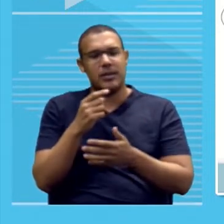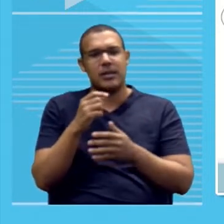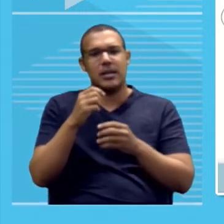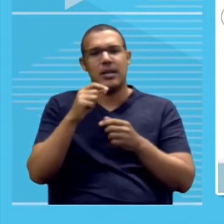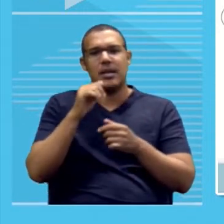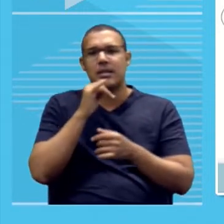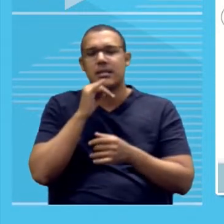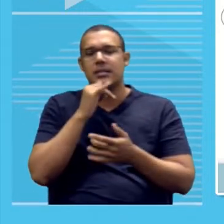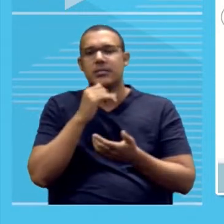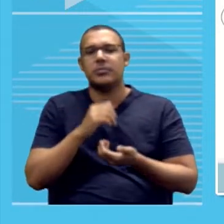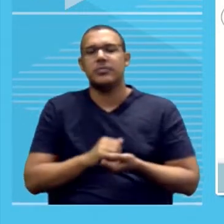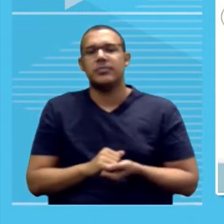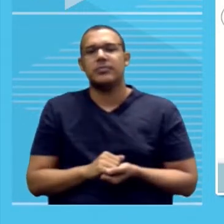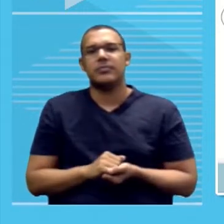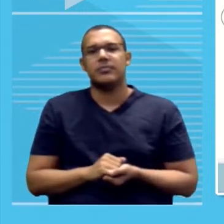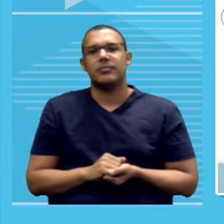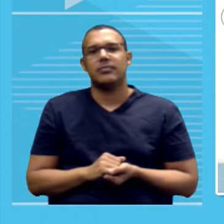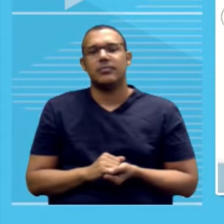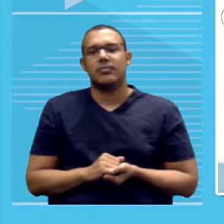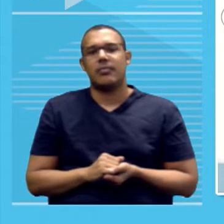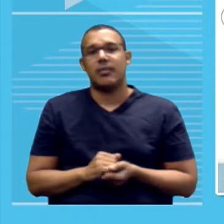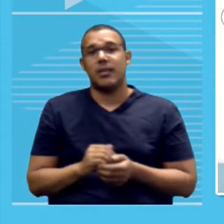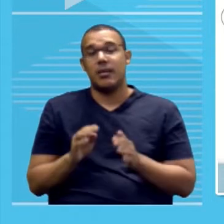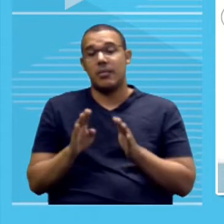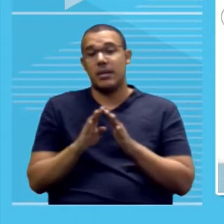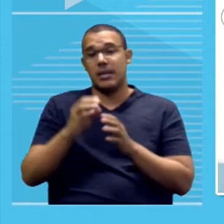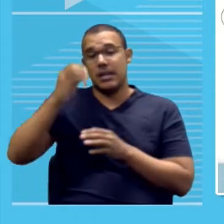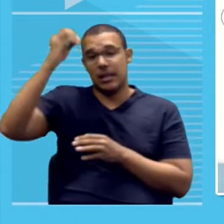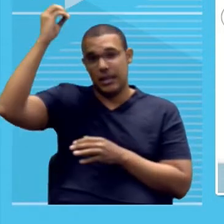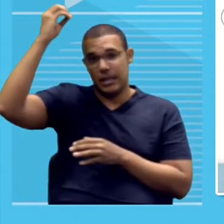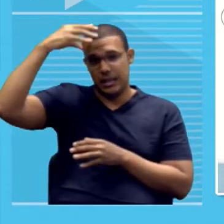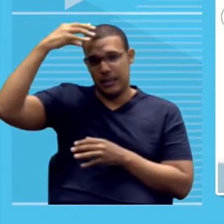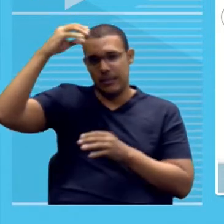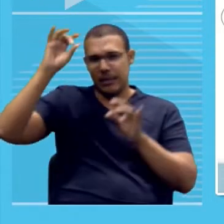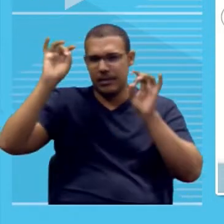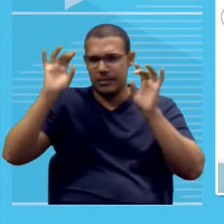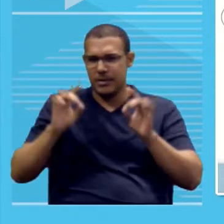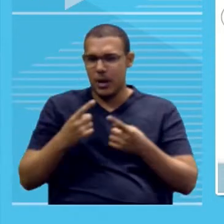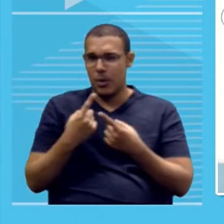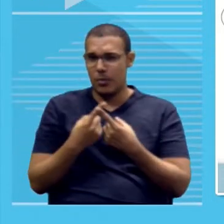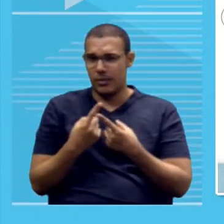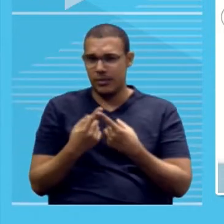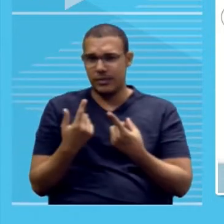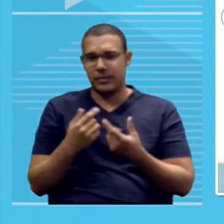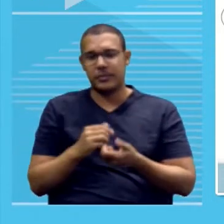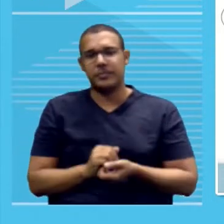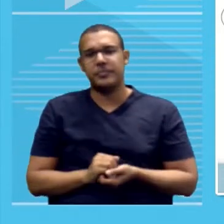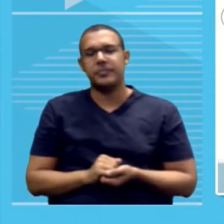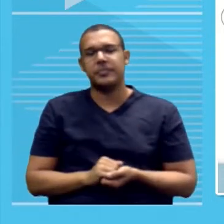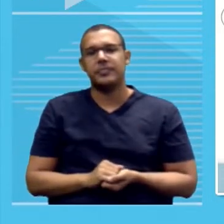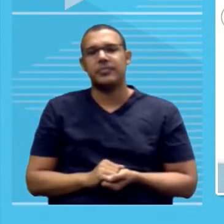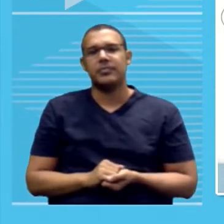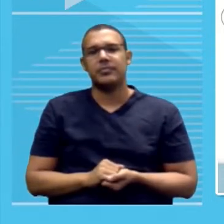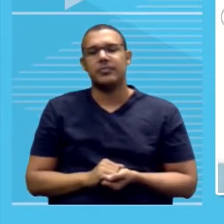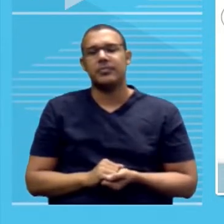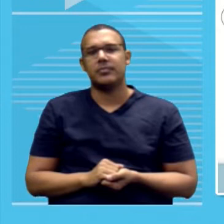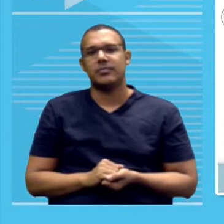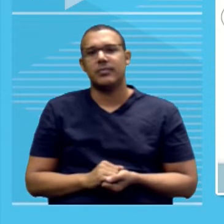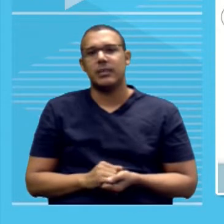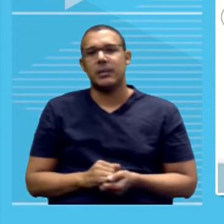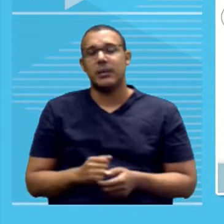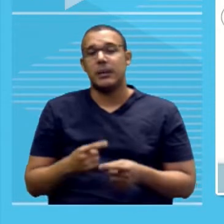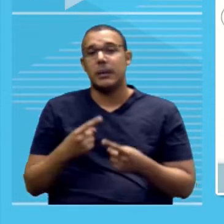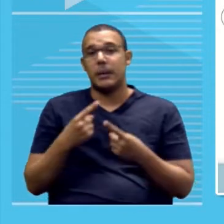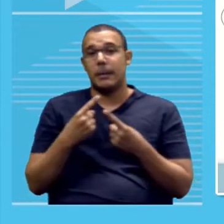dia. Mas a lâmpada incandescente, ela é especial. Por que ela é especial? Porque a lâmpada incandescente foi uma coisa